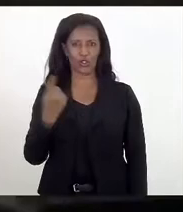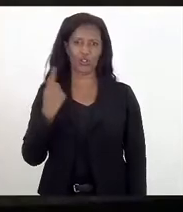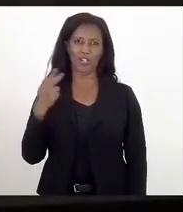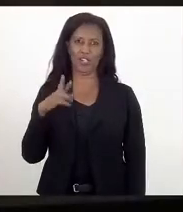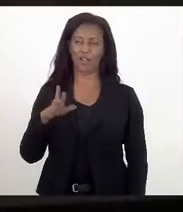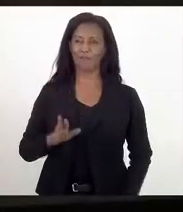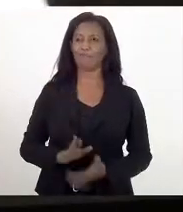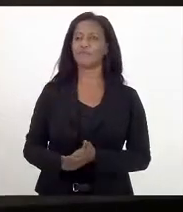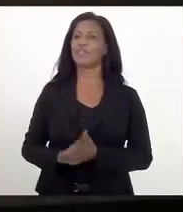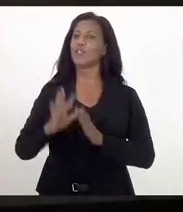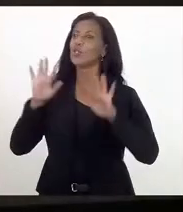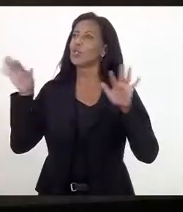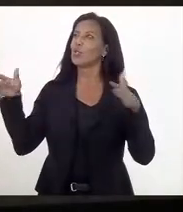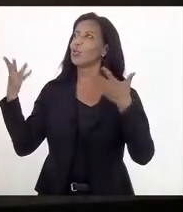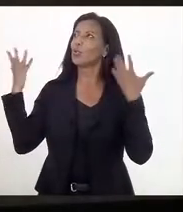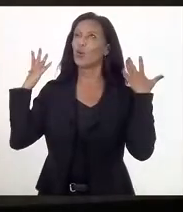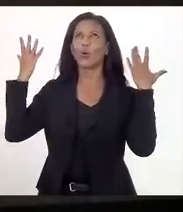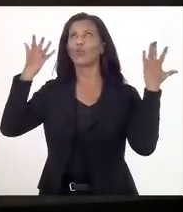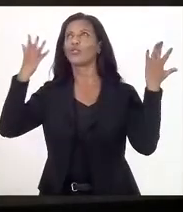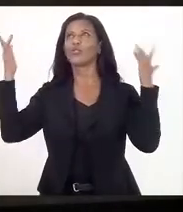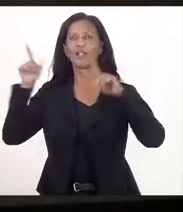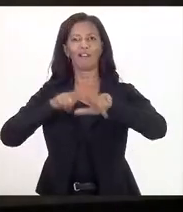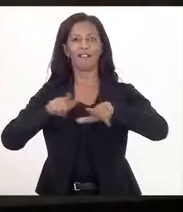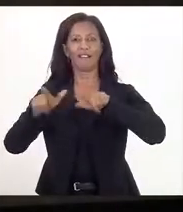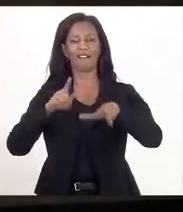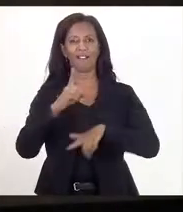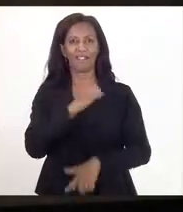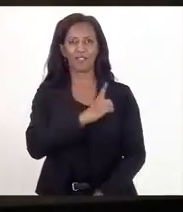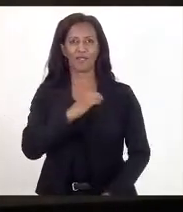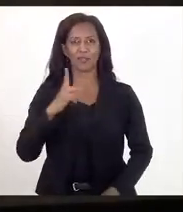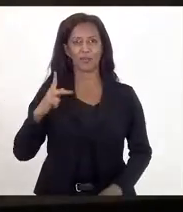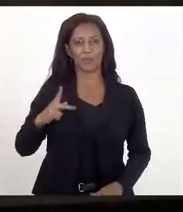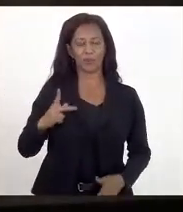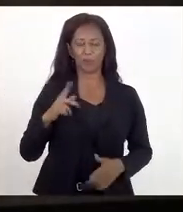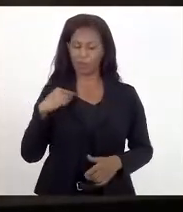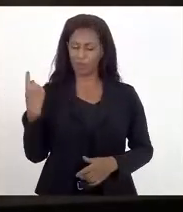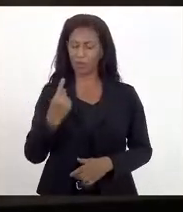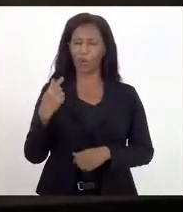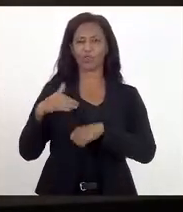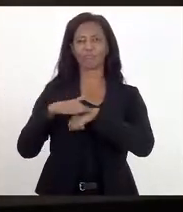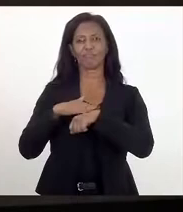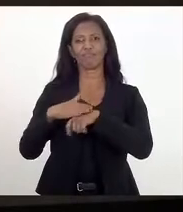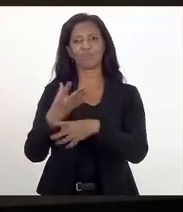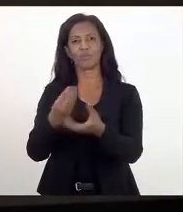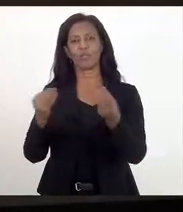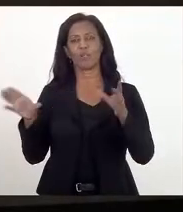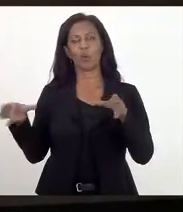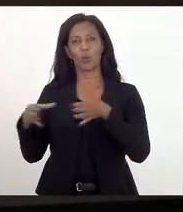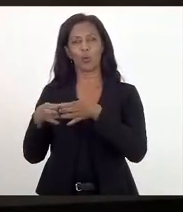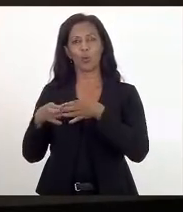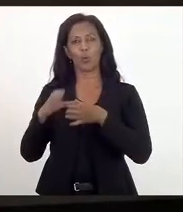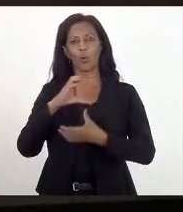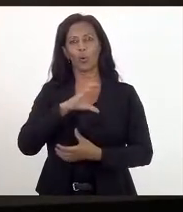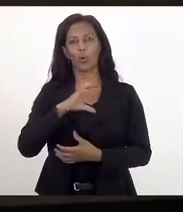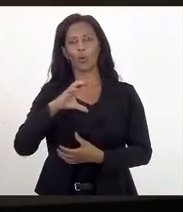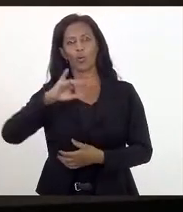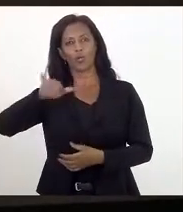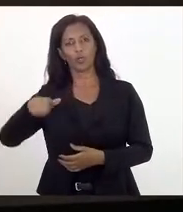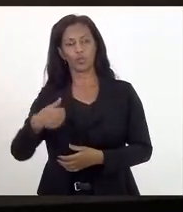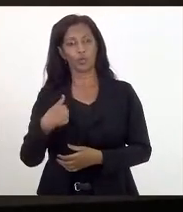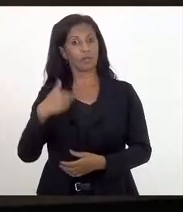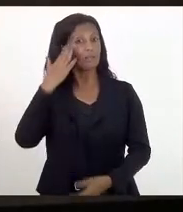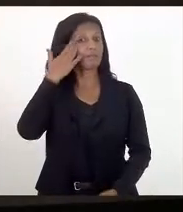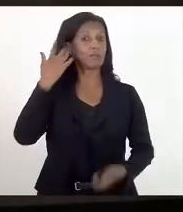todos os servidores da defensoria. Nós conversamos muito, e na qualidade de presidente da Comissão de Constituição e Justiça, entendo